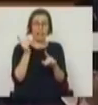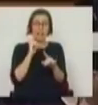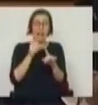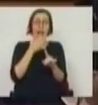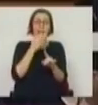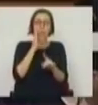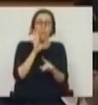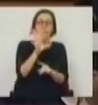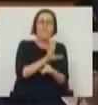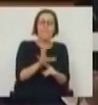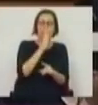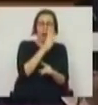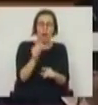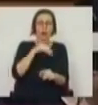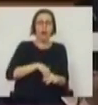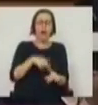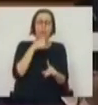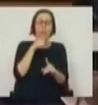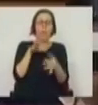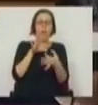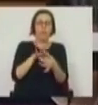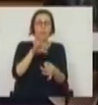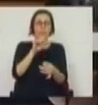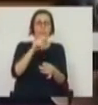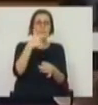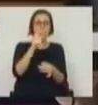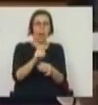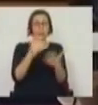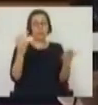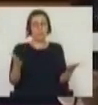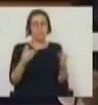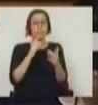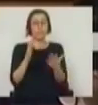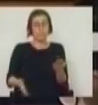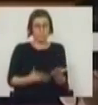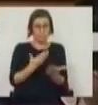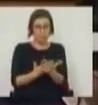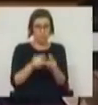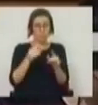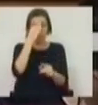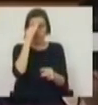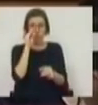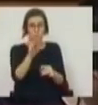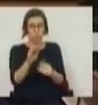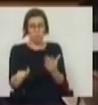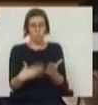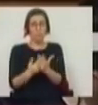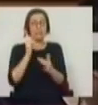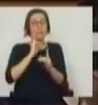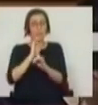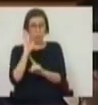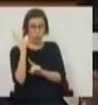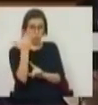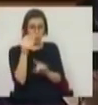forma de aplicação das verbas que recebem no âmbito do PART. Por isso, a proposta desta recomendação, a proposta mais